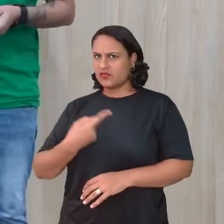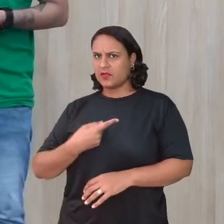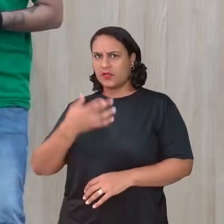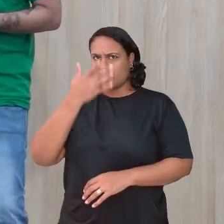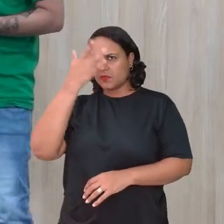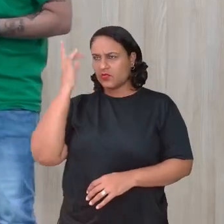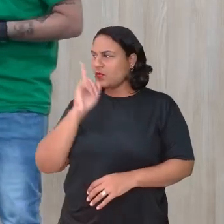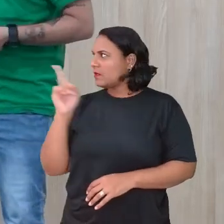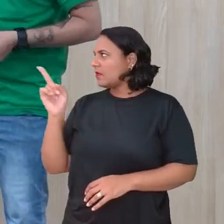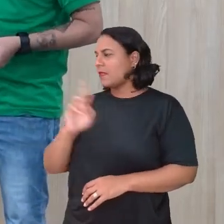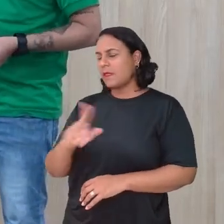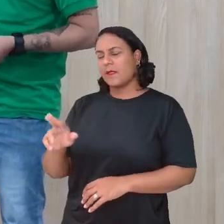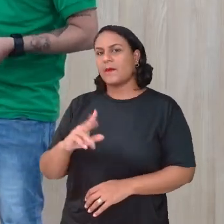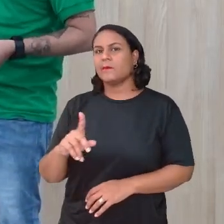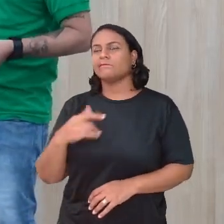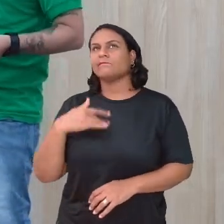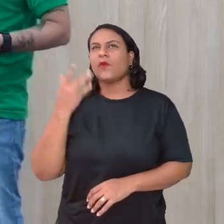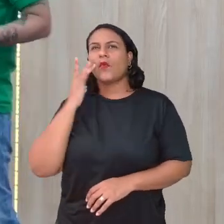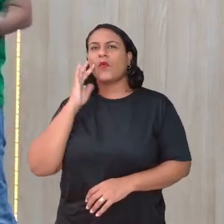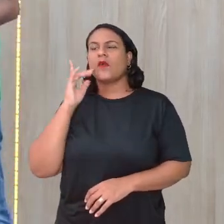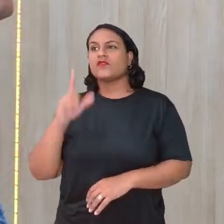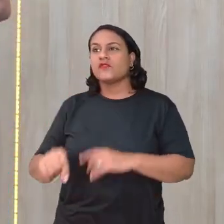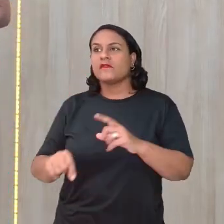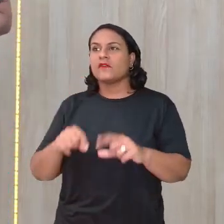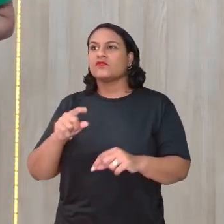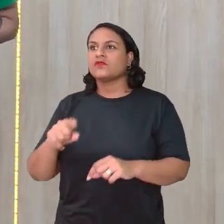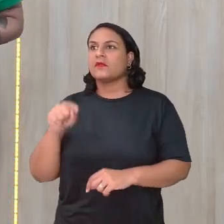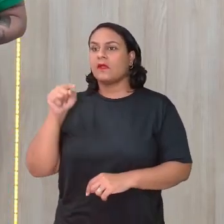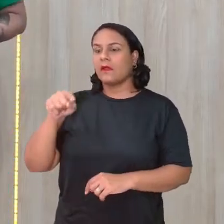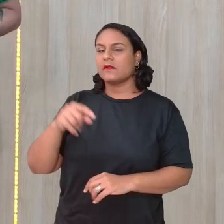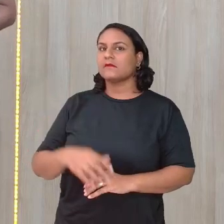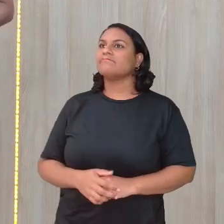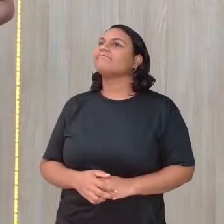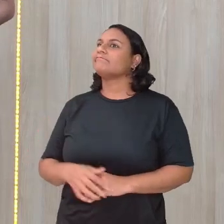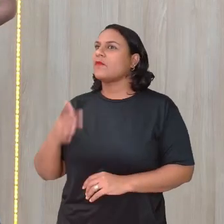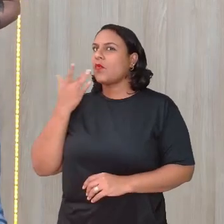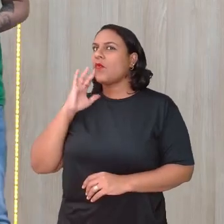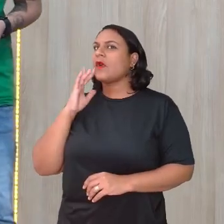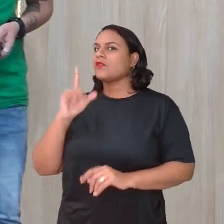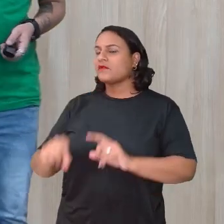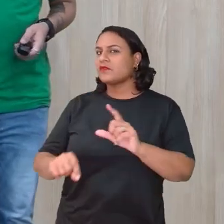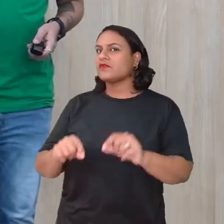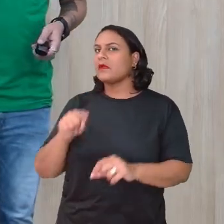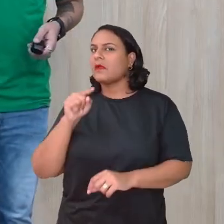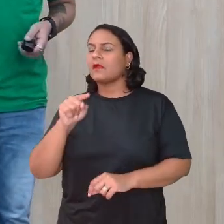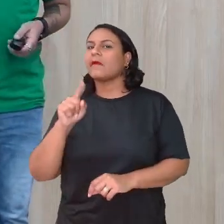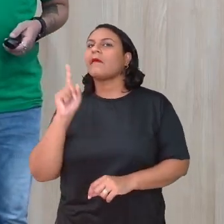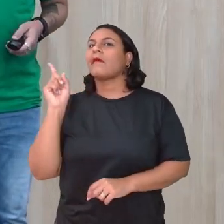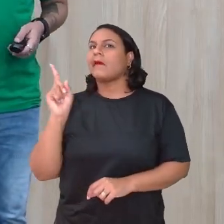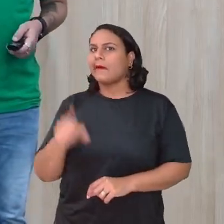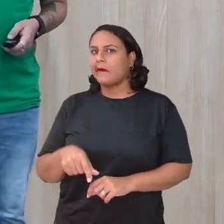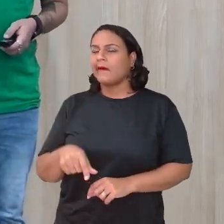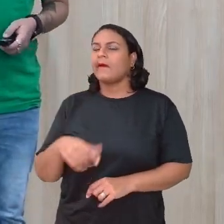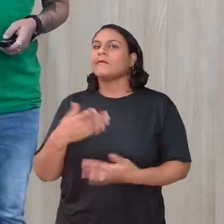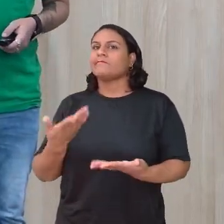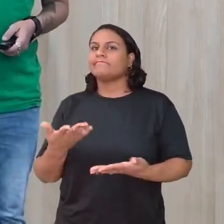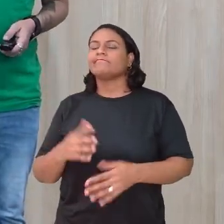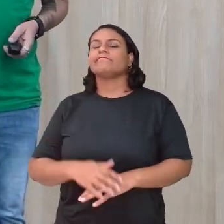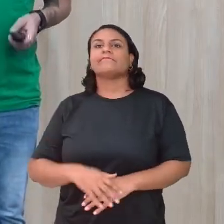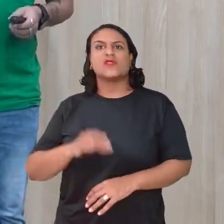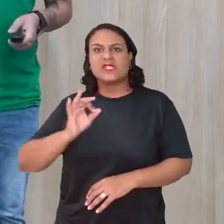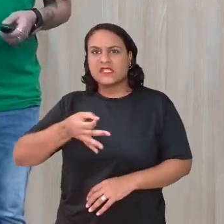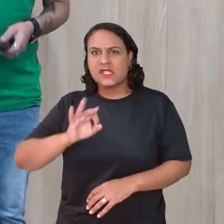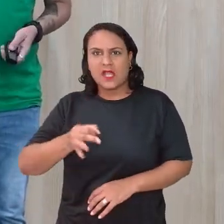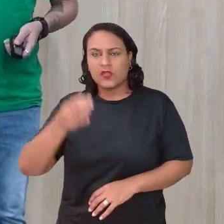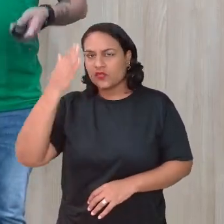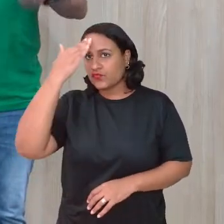pode simplesmente dizer o seguinte, eu acho que ela vai escolher essa, você pode dizer, eu acho que ela vai escolher aquela, ou seja, é uma situação aleatória, a